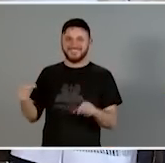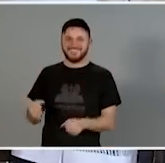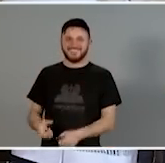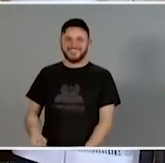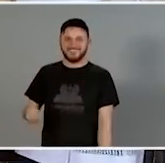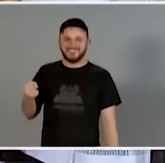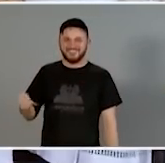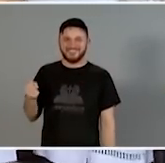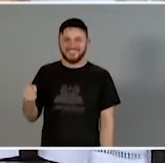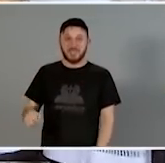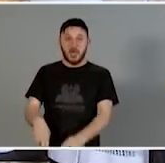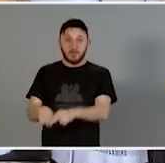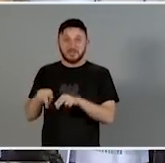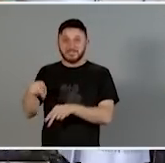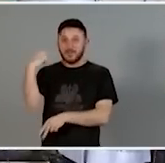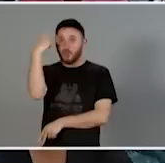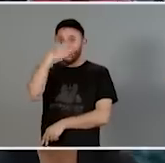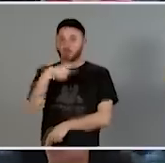Por isso que ele está ficando vermelho.